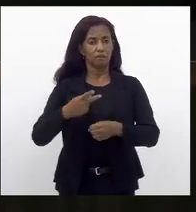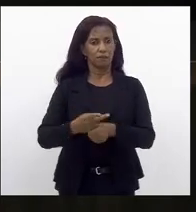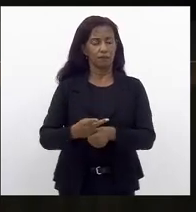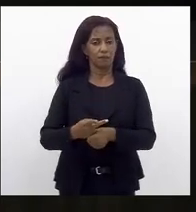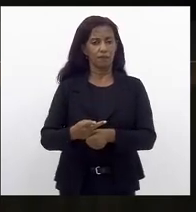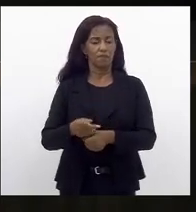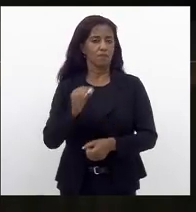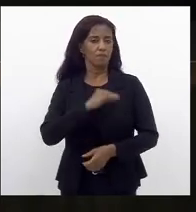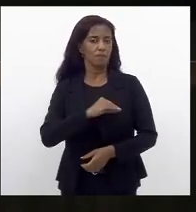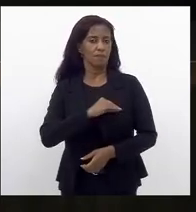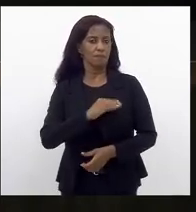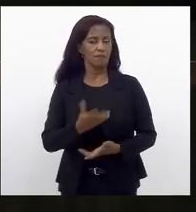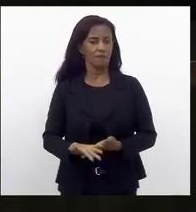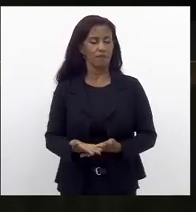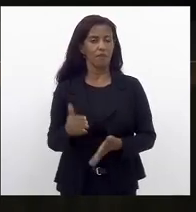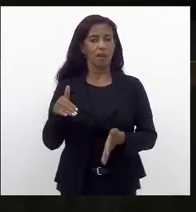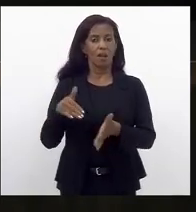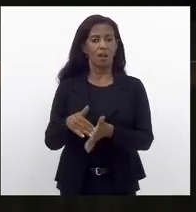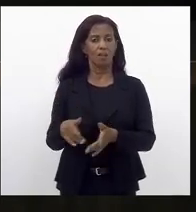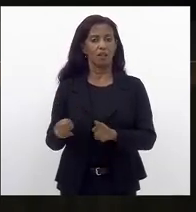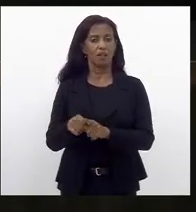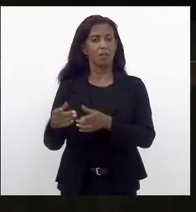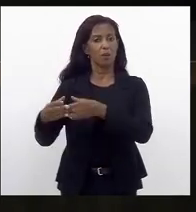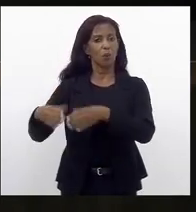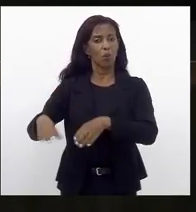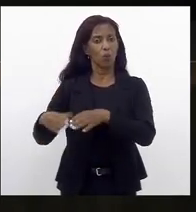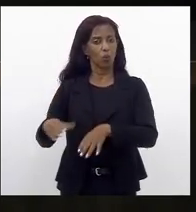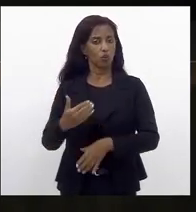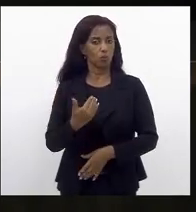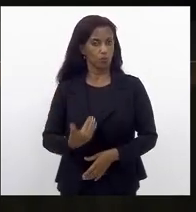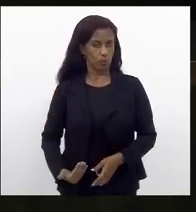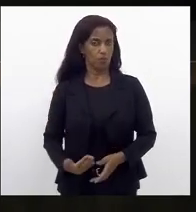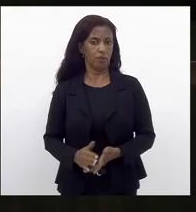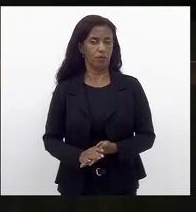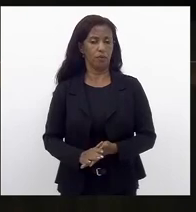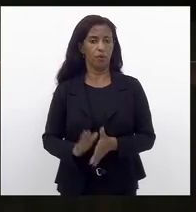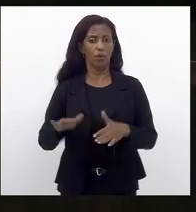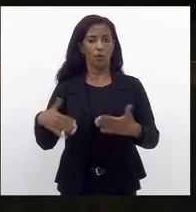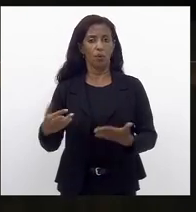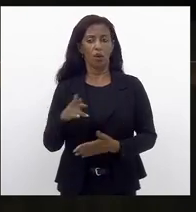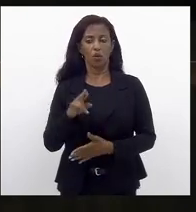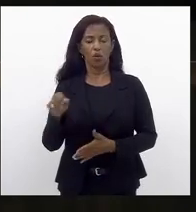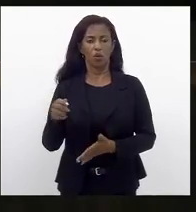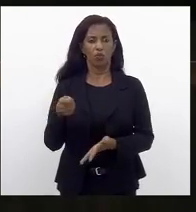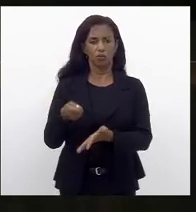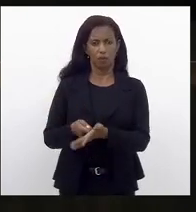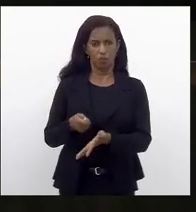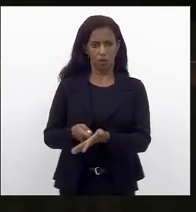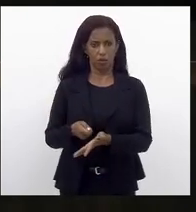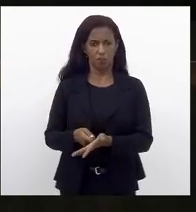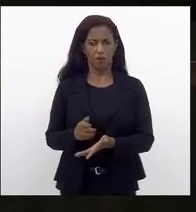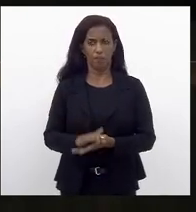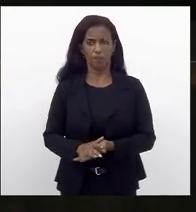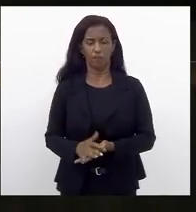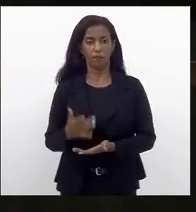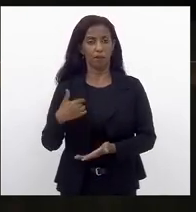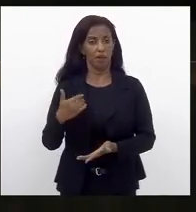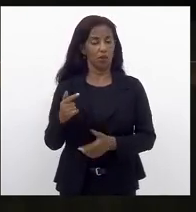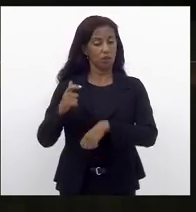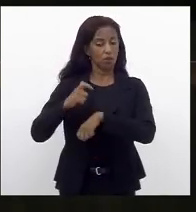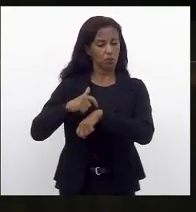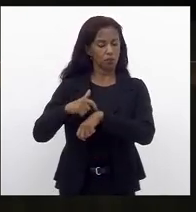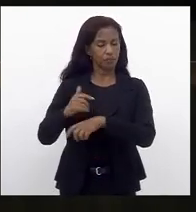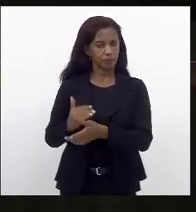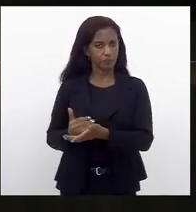a possibilidade de reposição salarial até com os novos concursos públicos enquanto estiver sob o regime eu Desde o